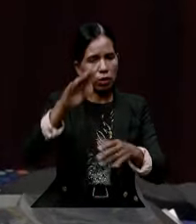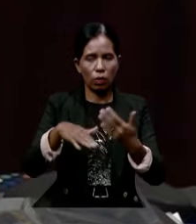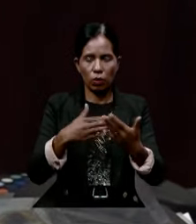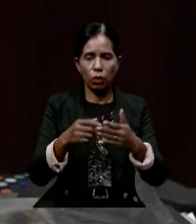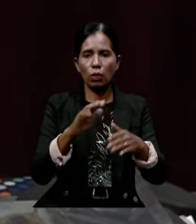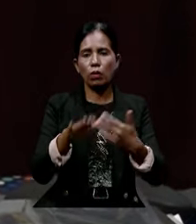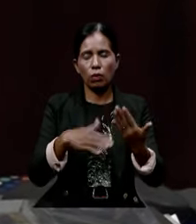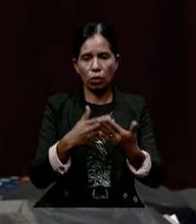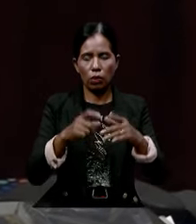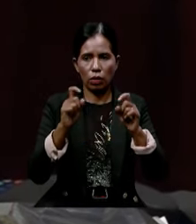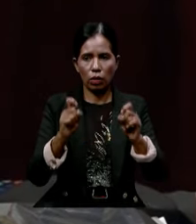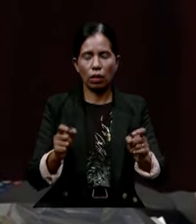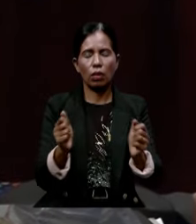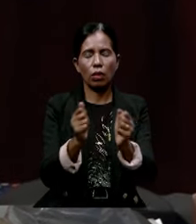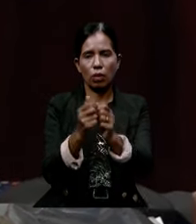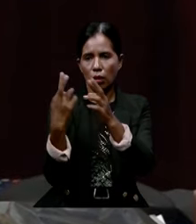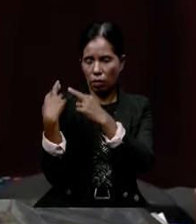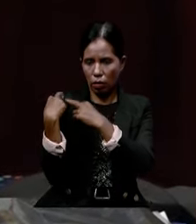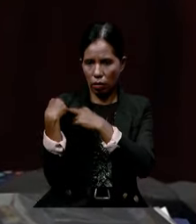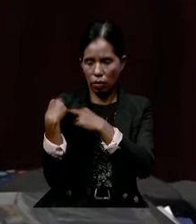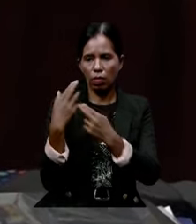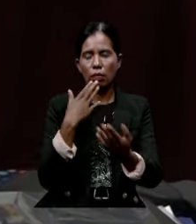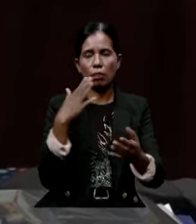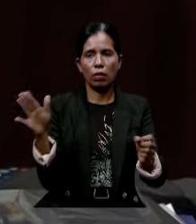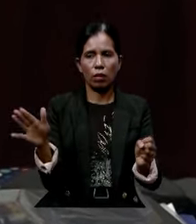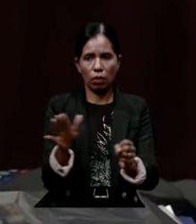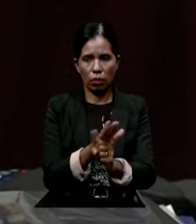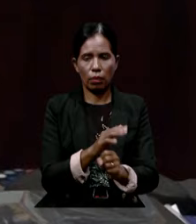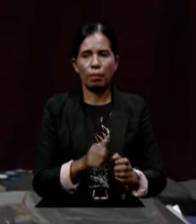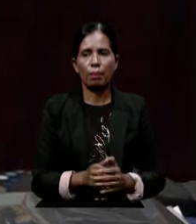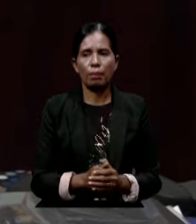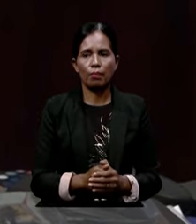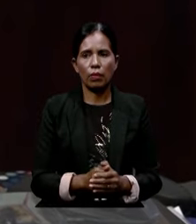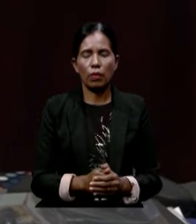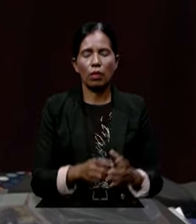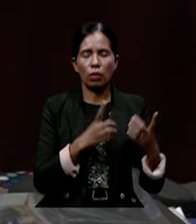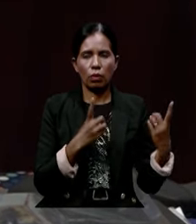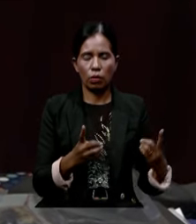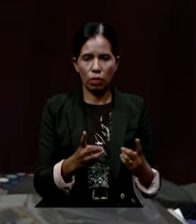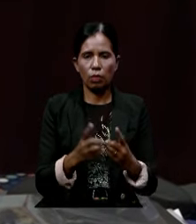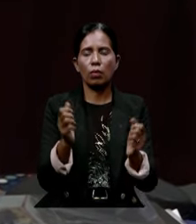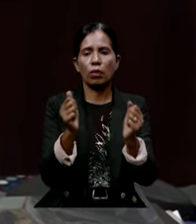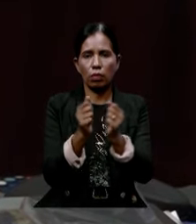que o responsabilidade nebe na cono o domínio, o moça